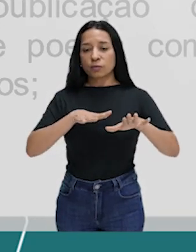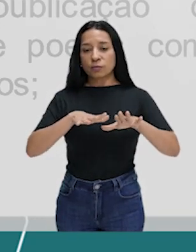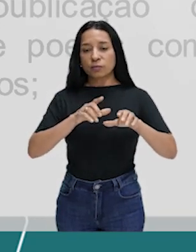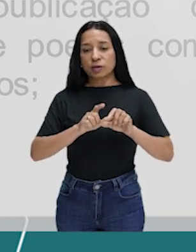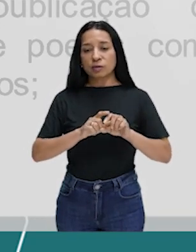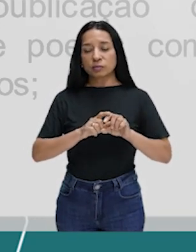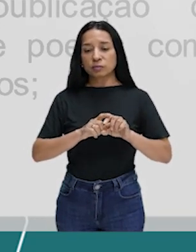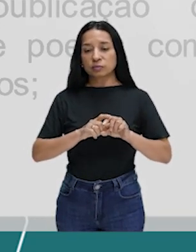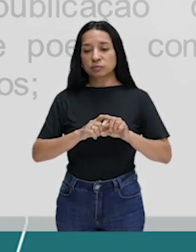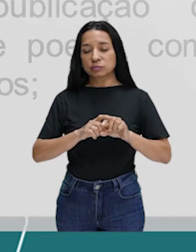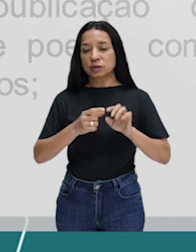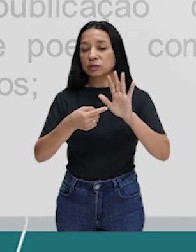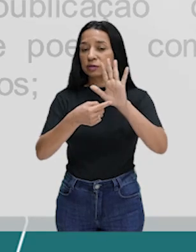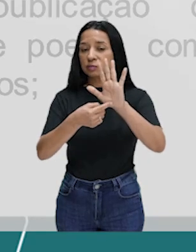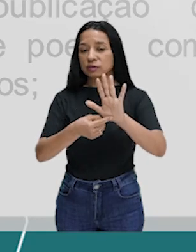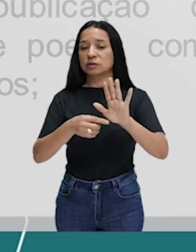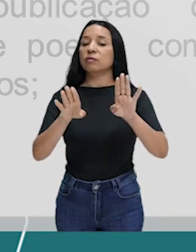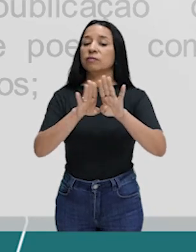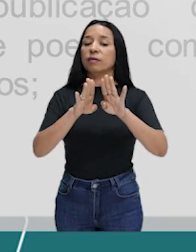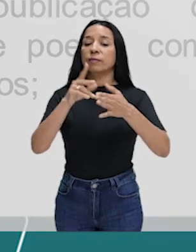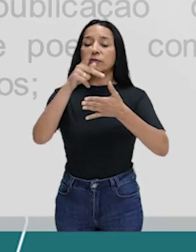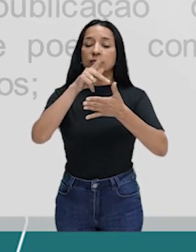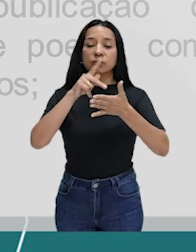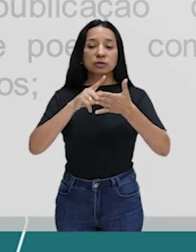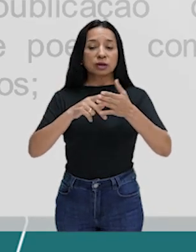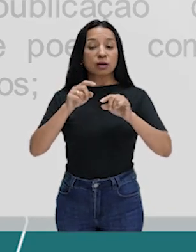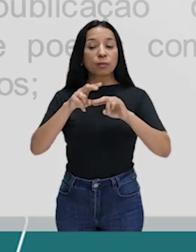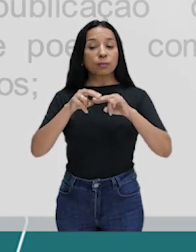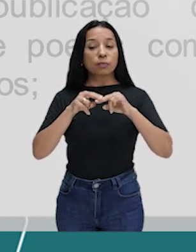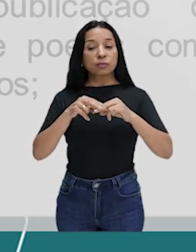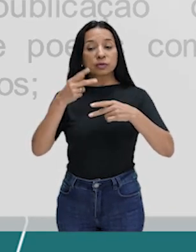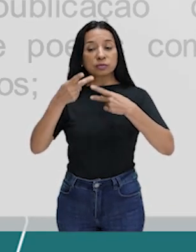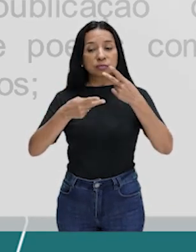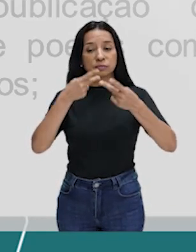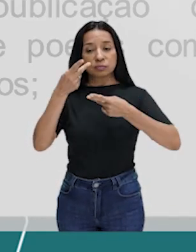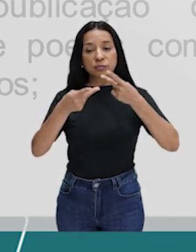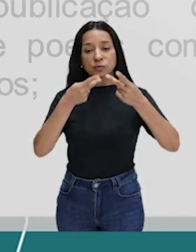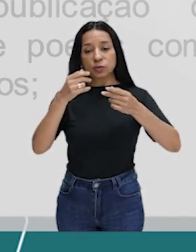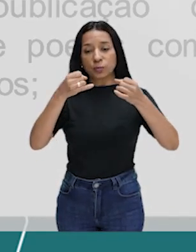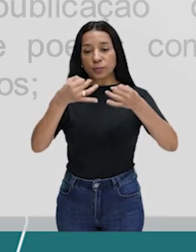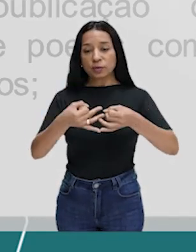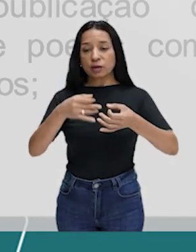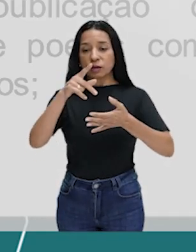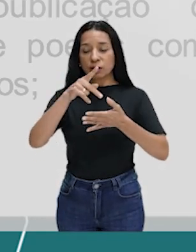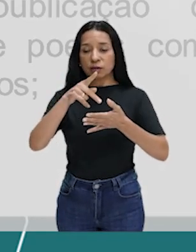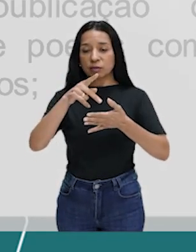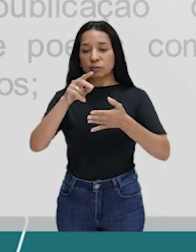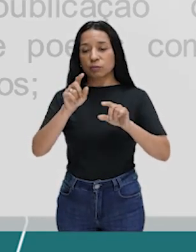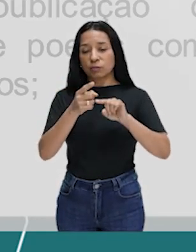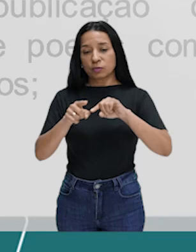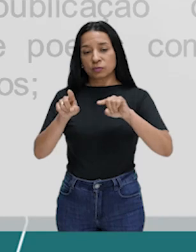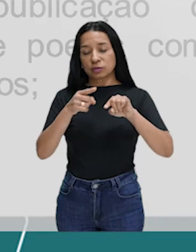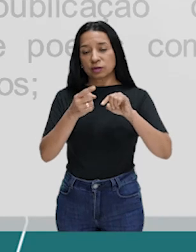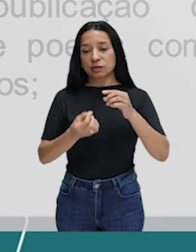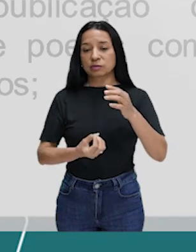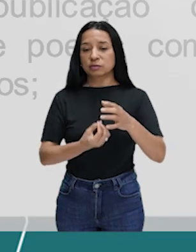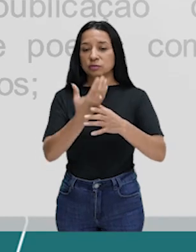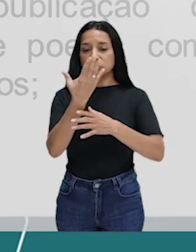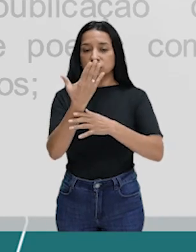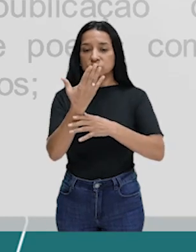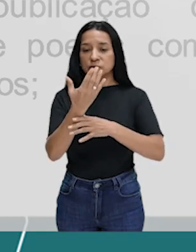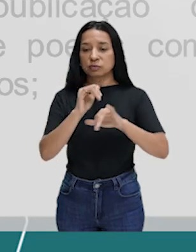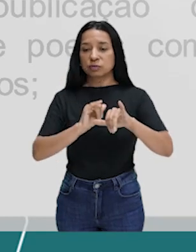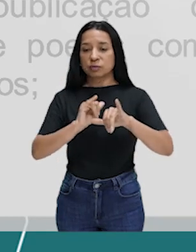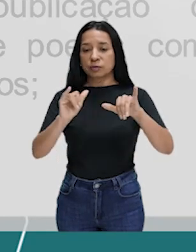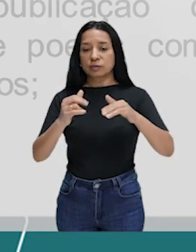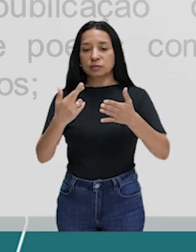também na poesia. Por isso que a gente vai falar de música. A poesia concreta brasileira surgiu com a publicação